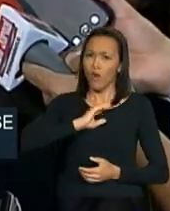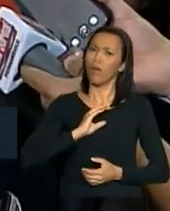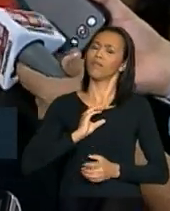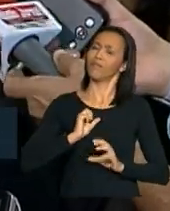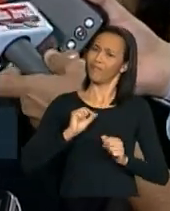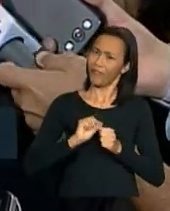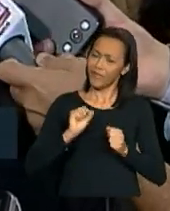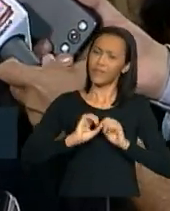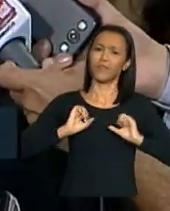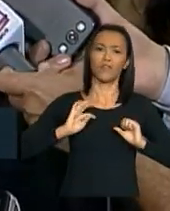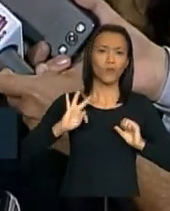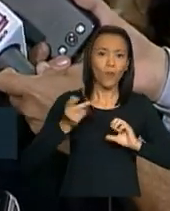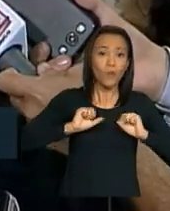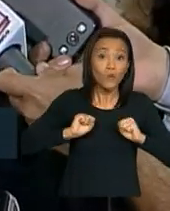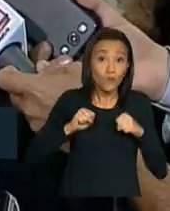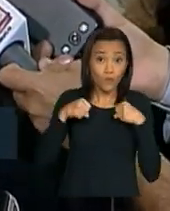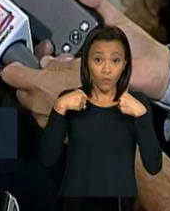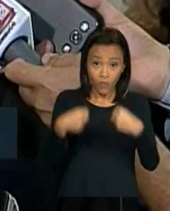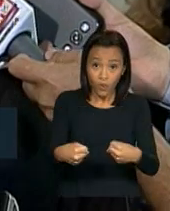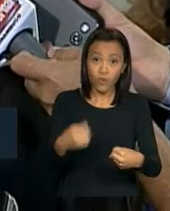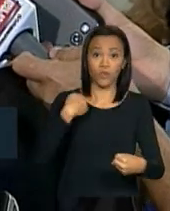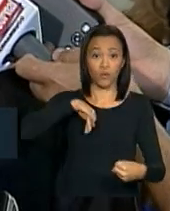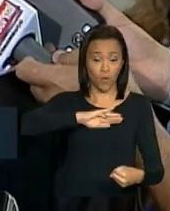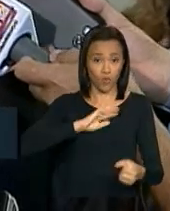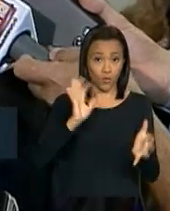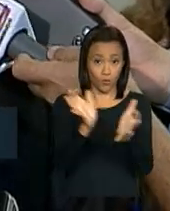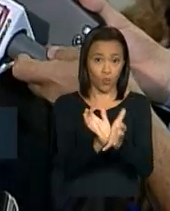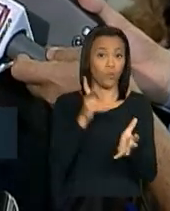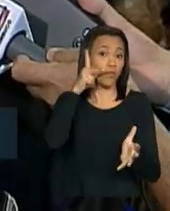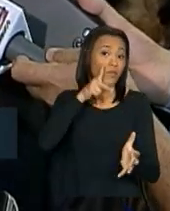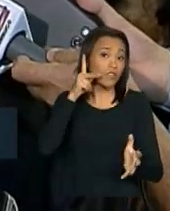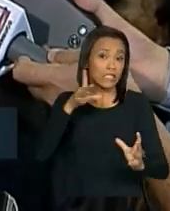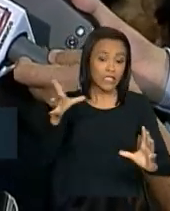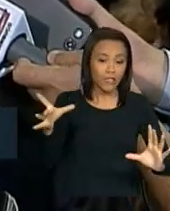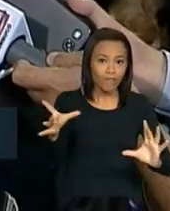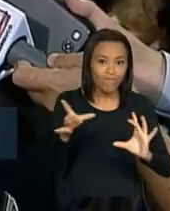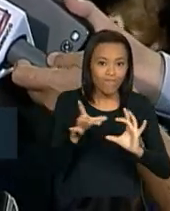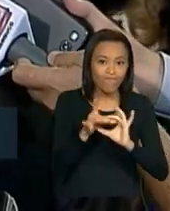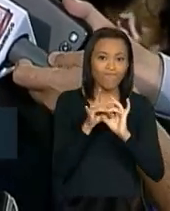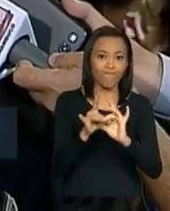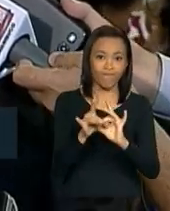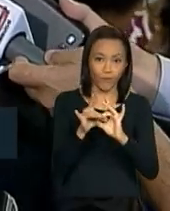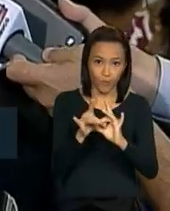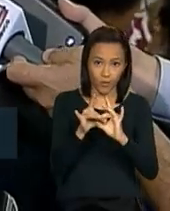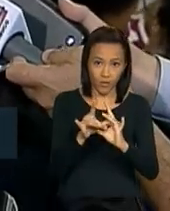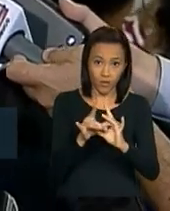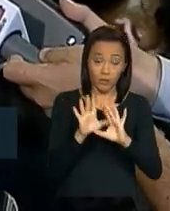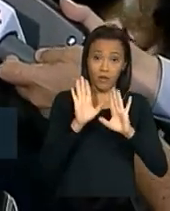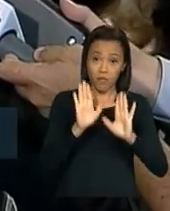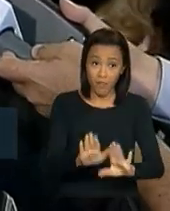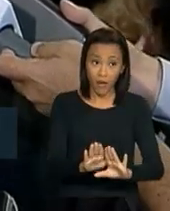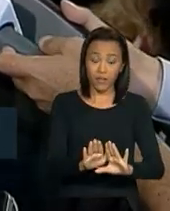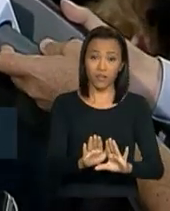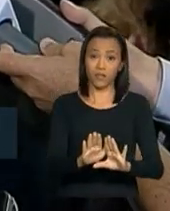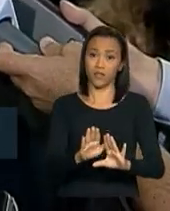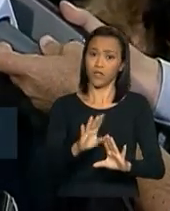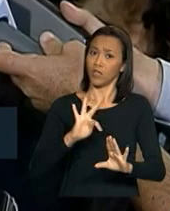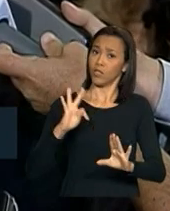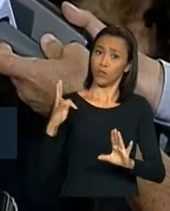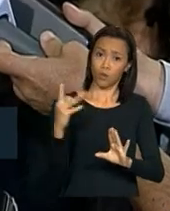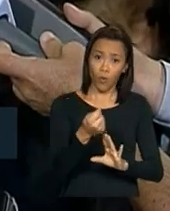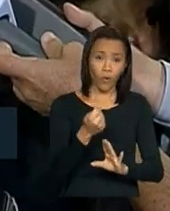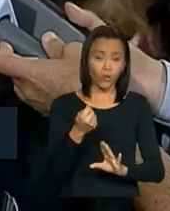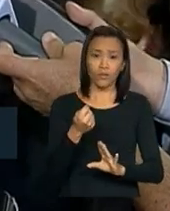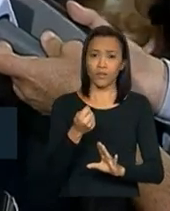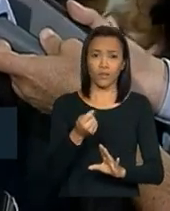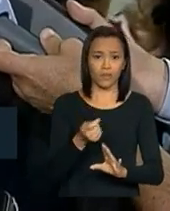que o nosso partido se harmonize, né? Agora, as contas dos partidos estão todas disponibilizadas no site